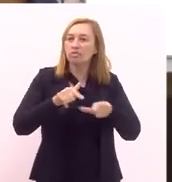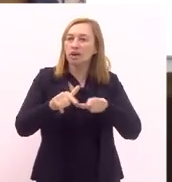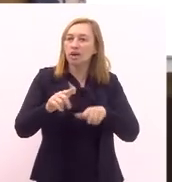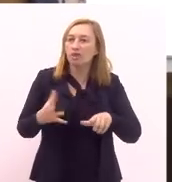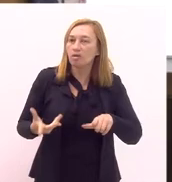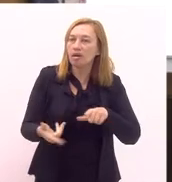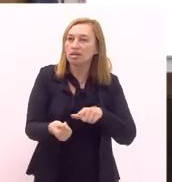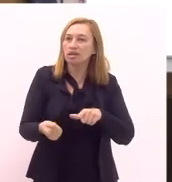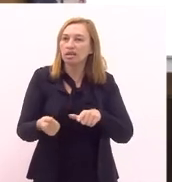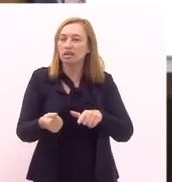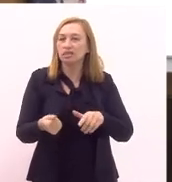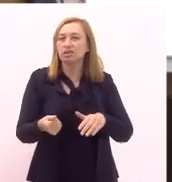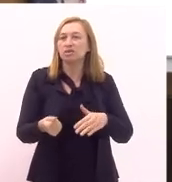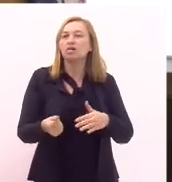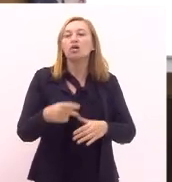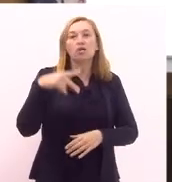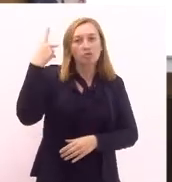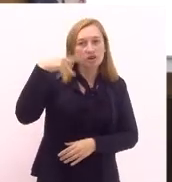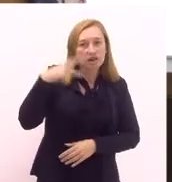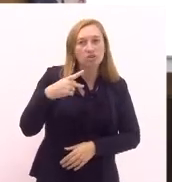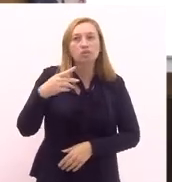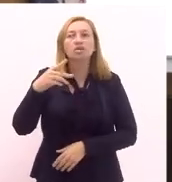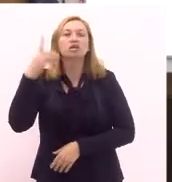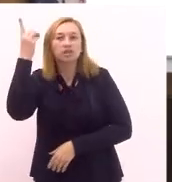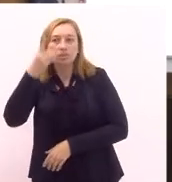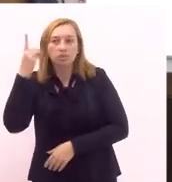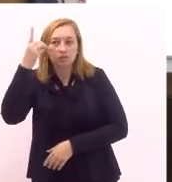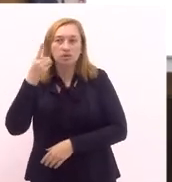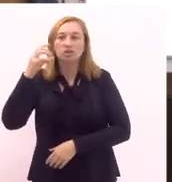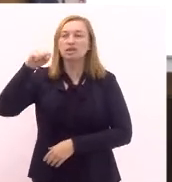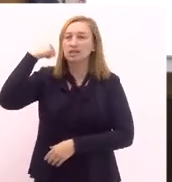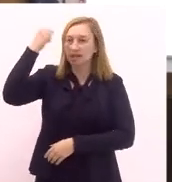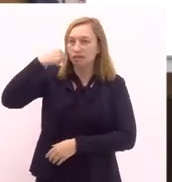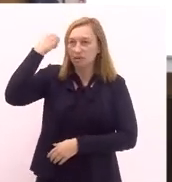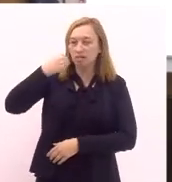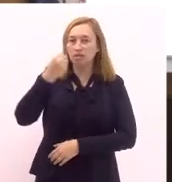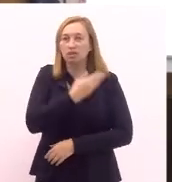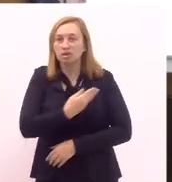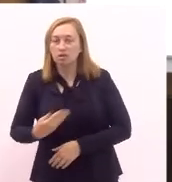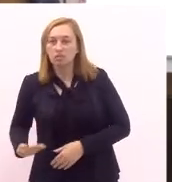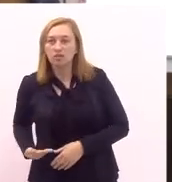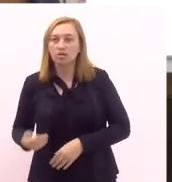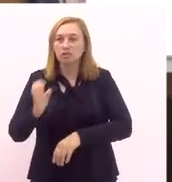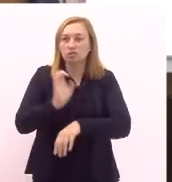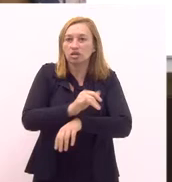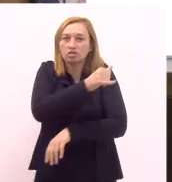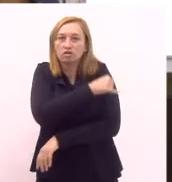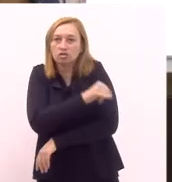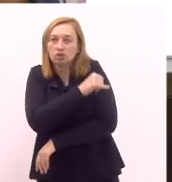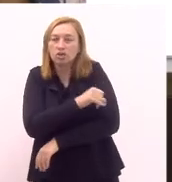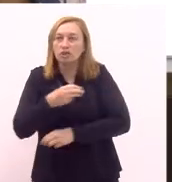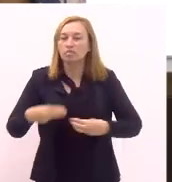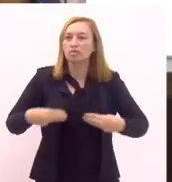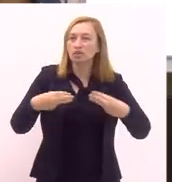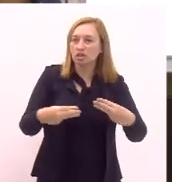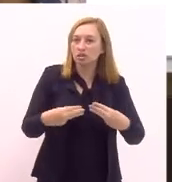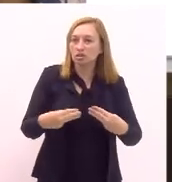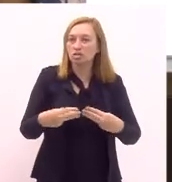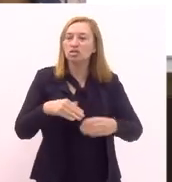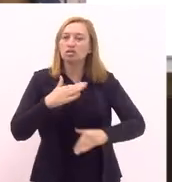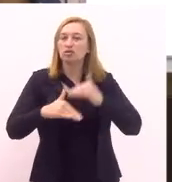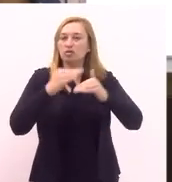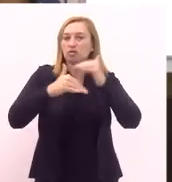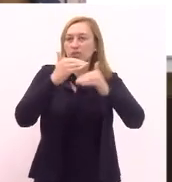que assumiu seja como vereadora deputada Senadora governador do Estado do Rio de Janeiro ministra do Desenvolvimento